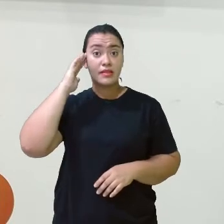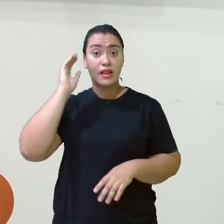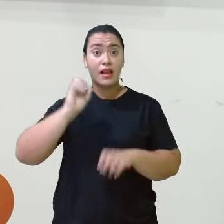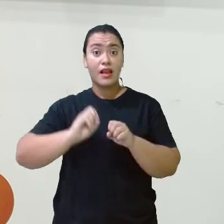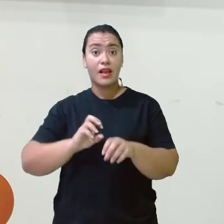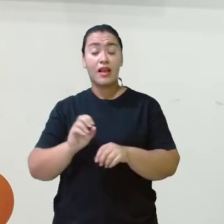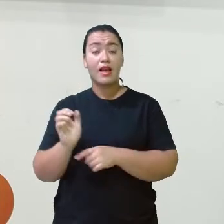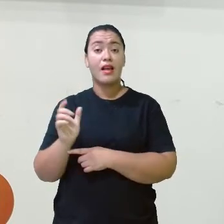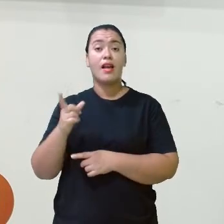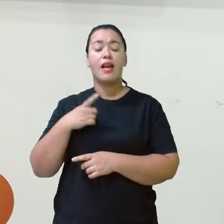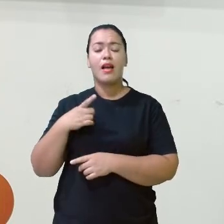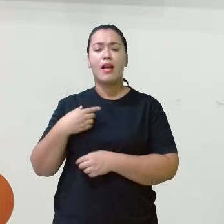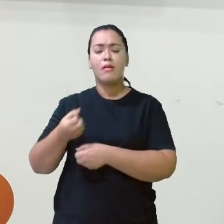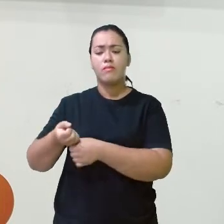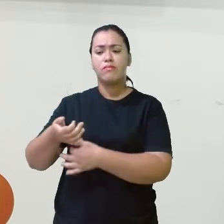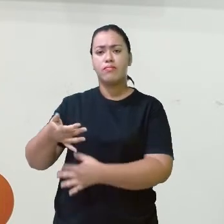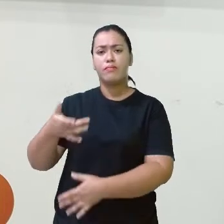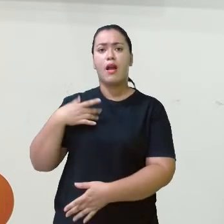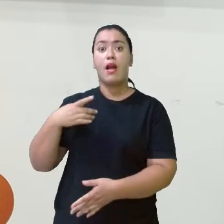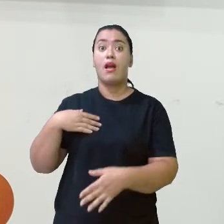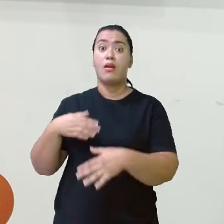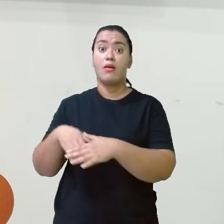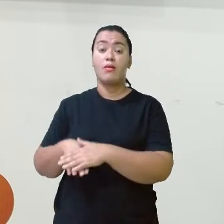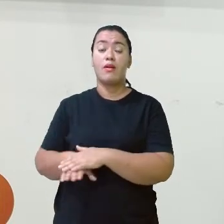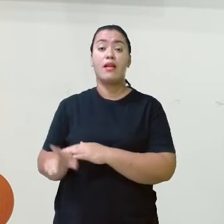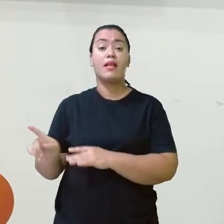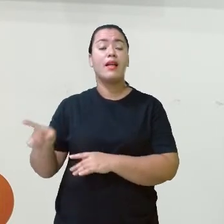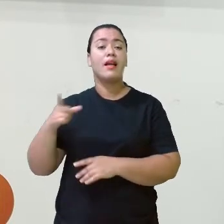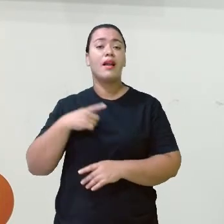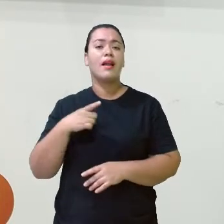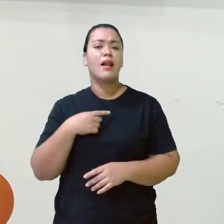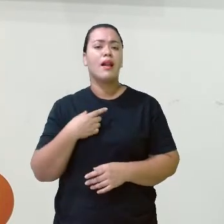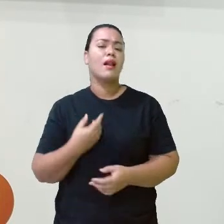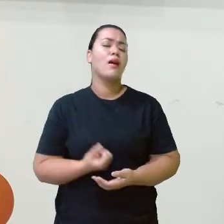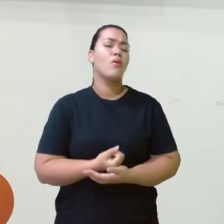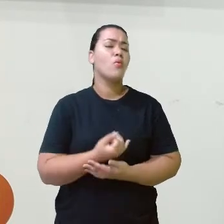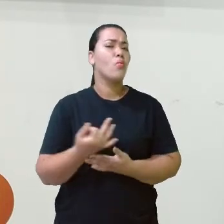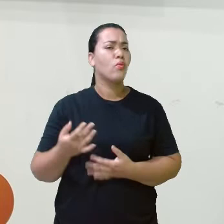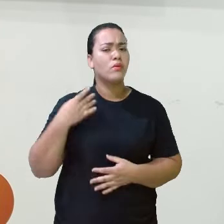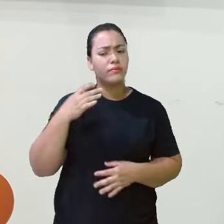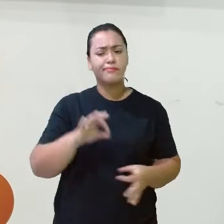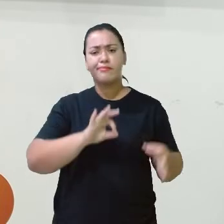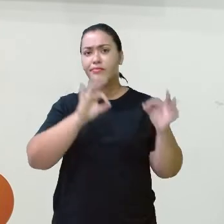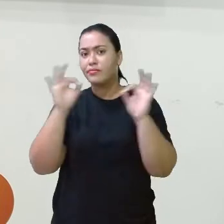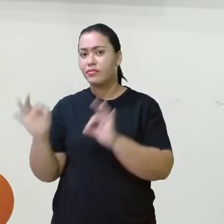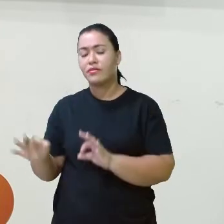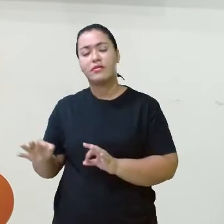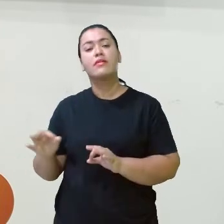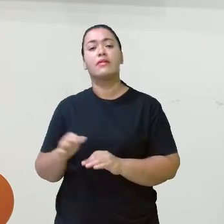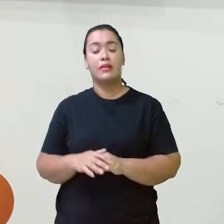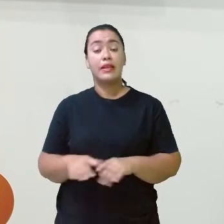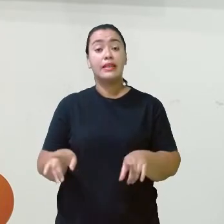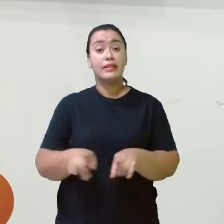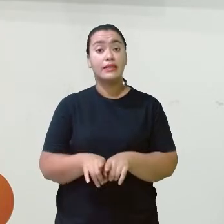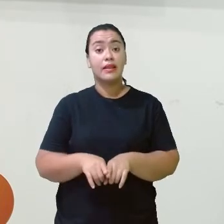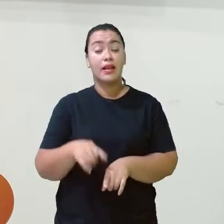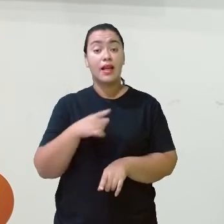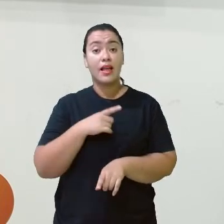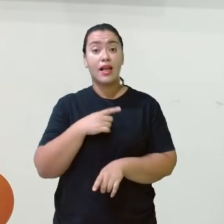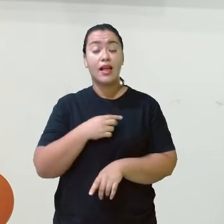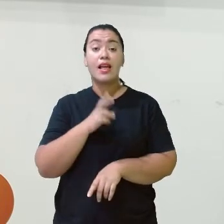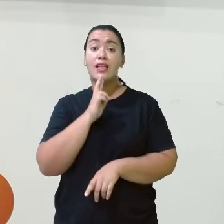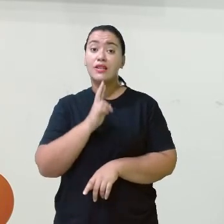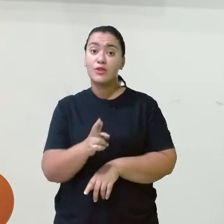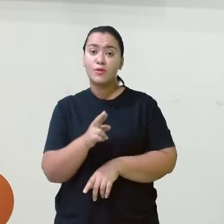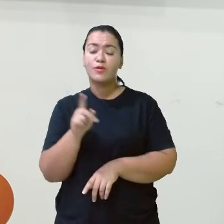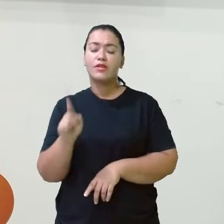ficam guardadinhas e vocês podem ver quantas aulas quiserem e quantas vezes quiserem. E também